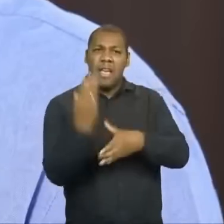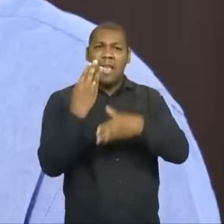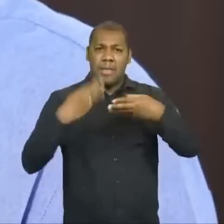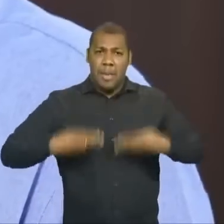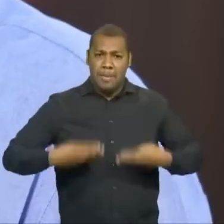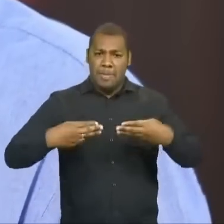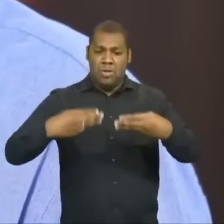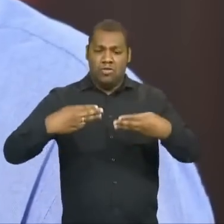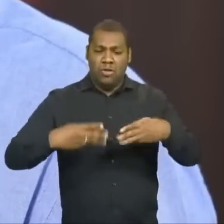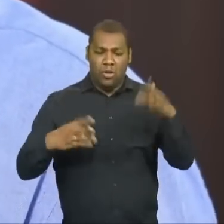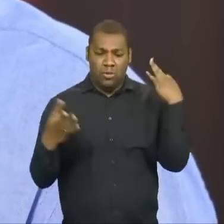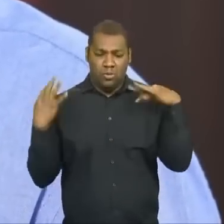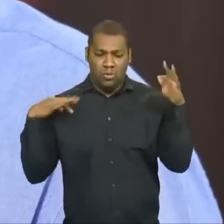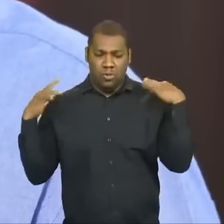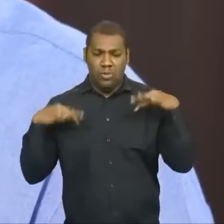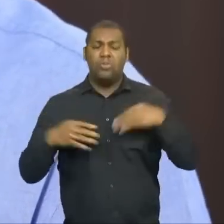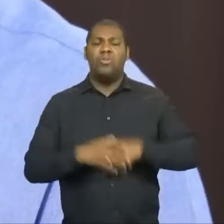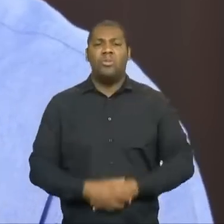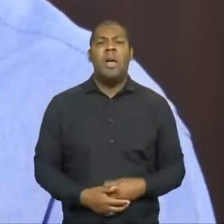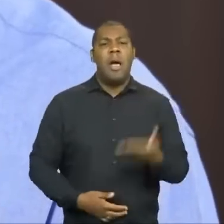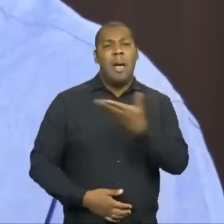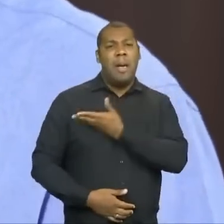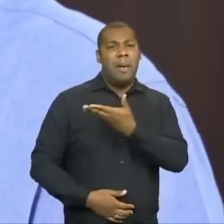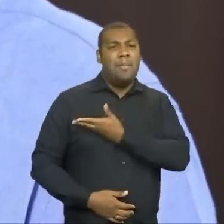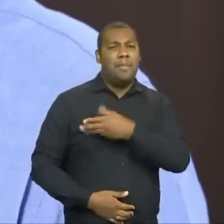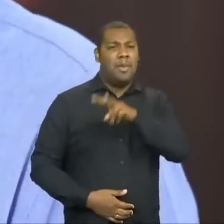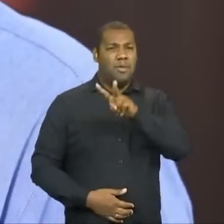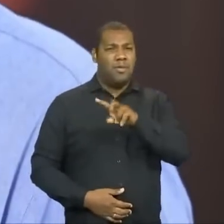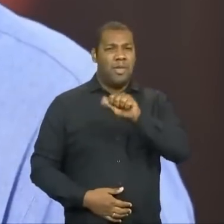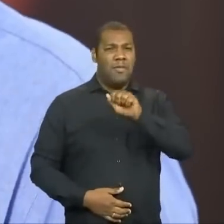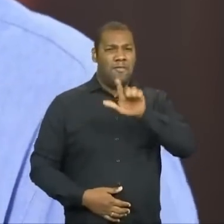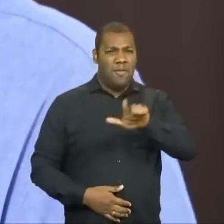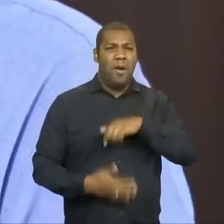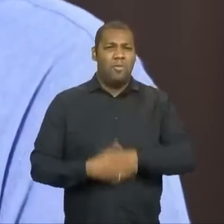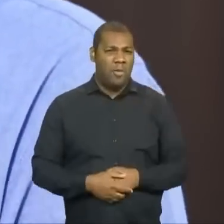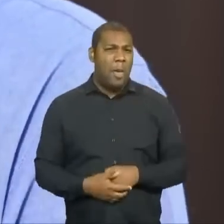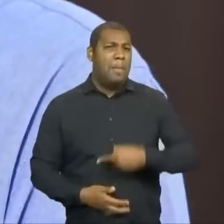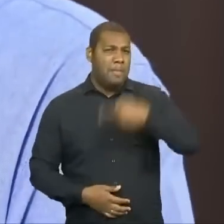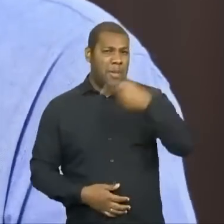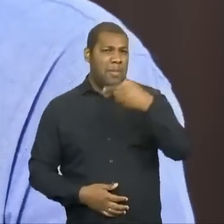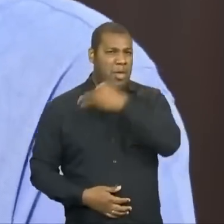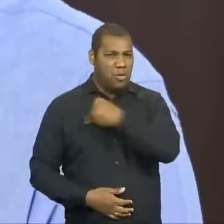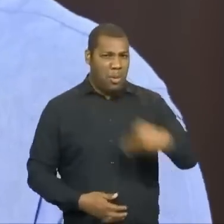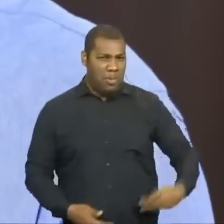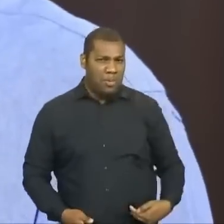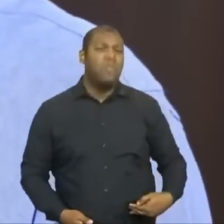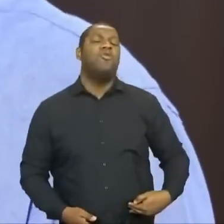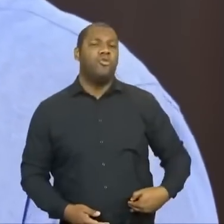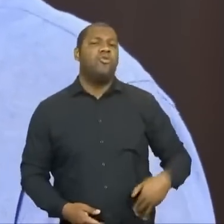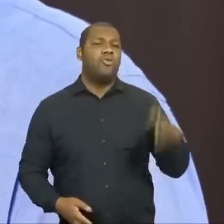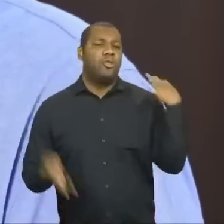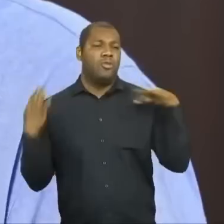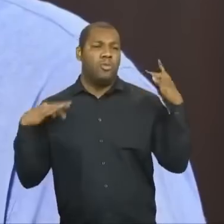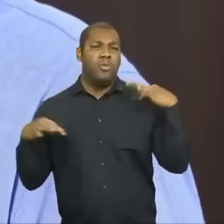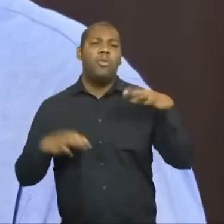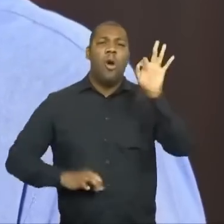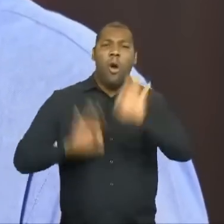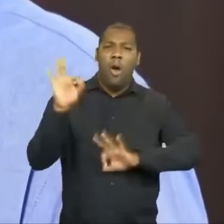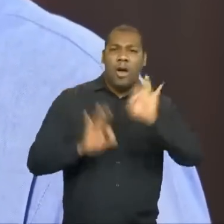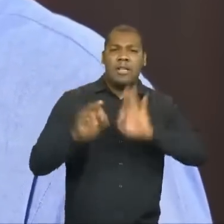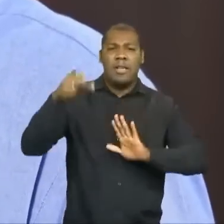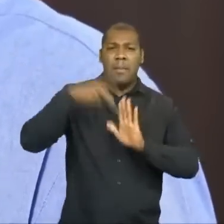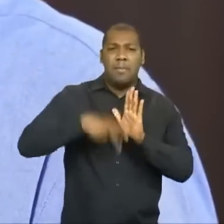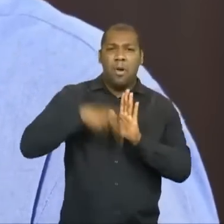o companheiro Valfrido do Marzias, o primeiro ministro, foi uma coisa muito importante, porque nós construímos um plano nacional do turismo que está